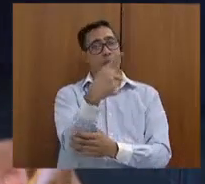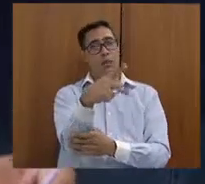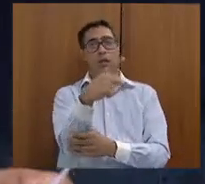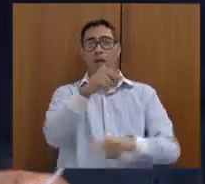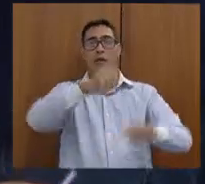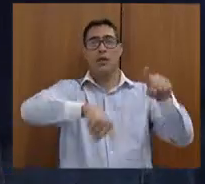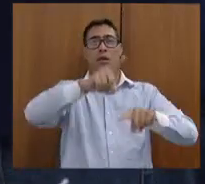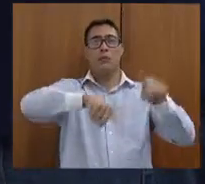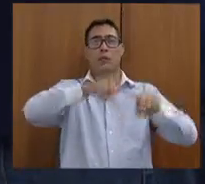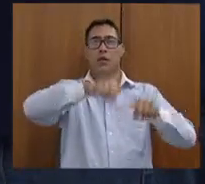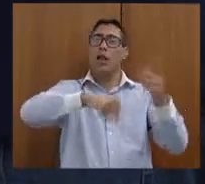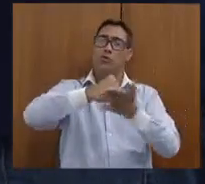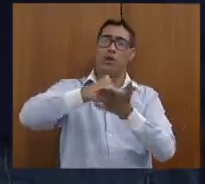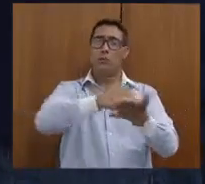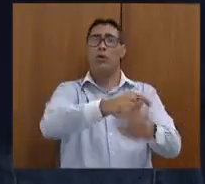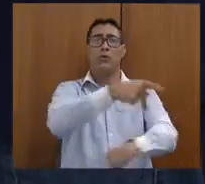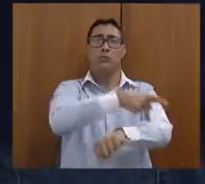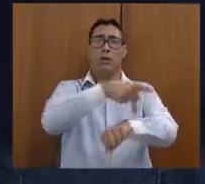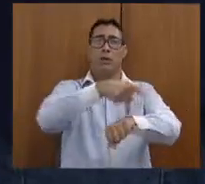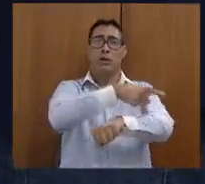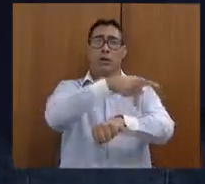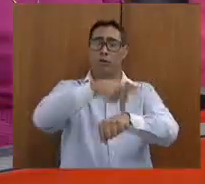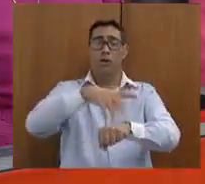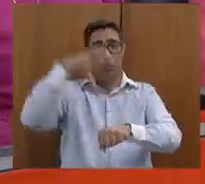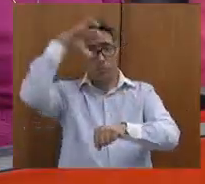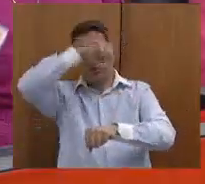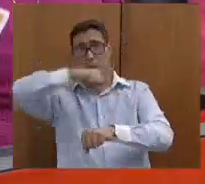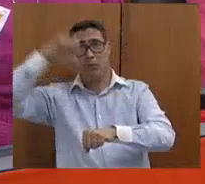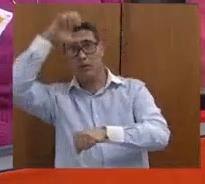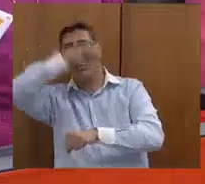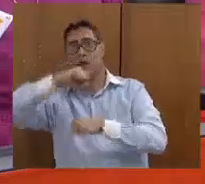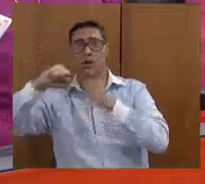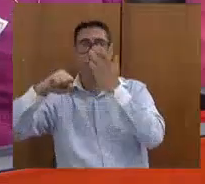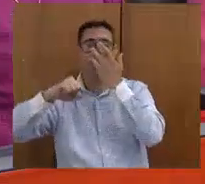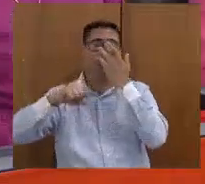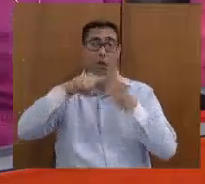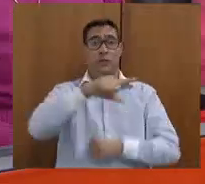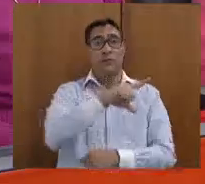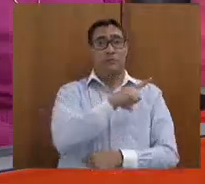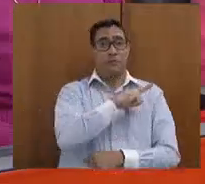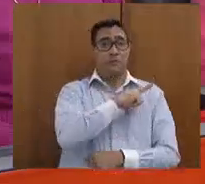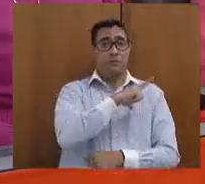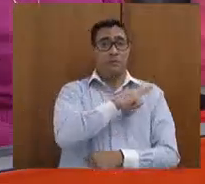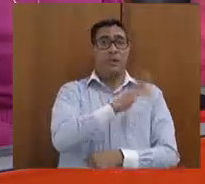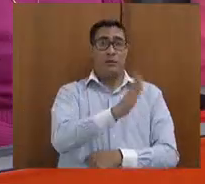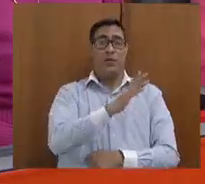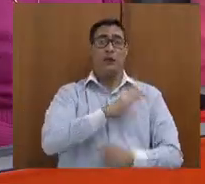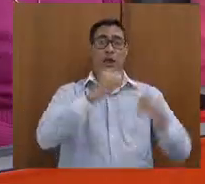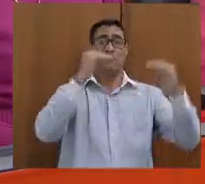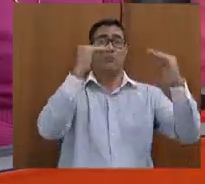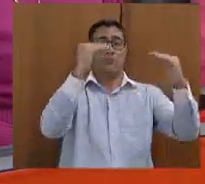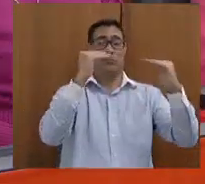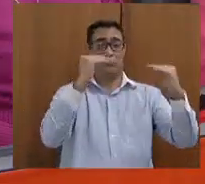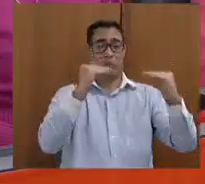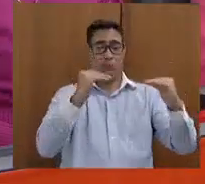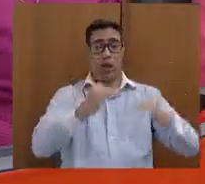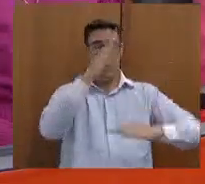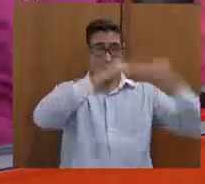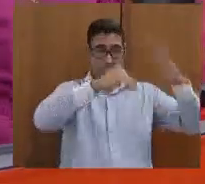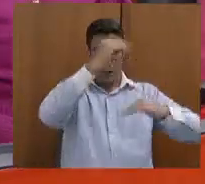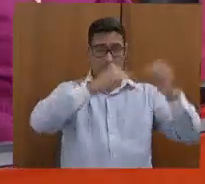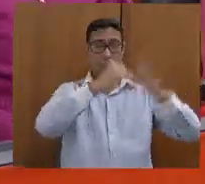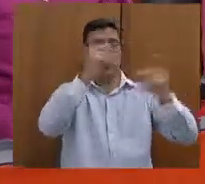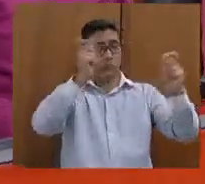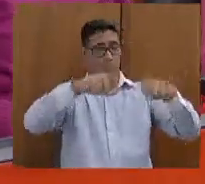esse material que chama material de apoio pedagógico para aprendizagem Aqui nós temos já dividido por habilidades e competências